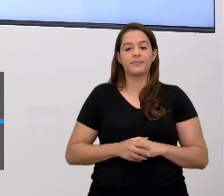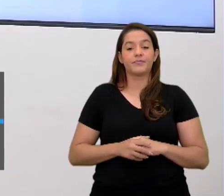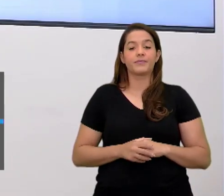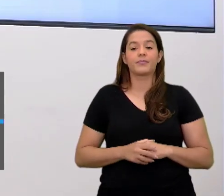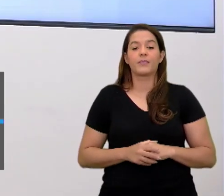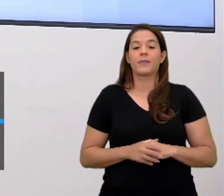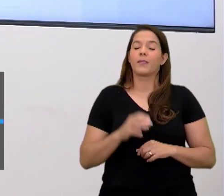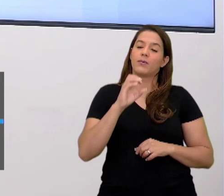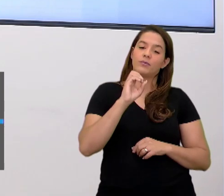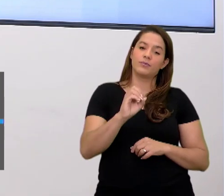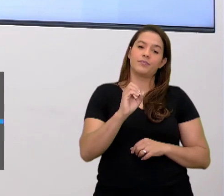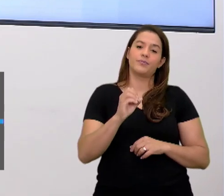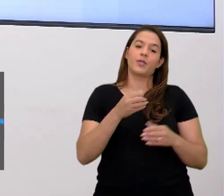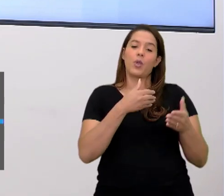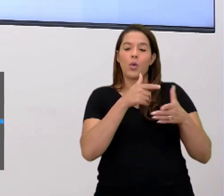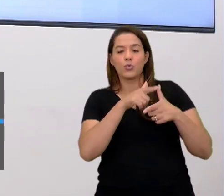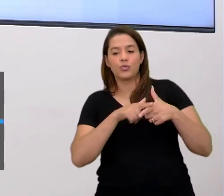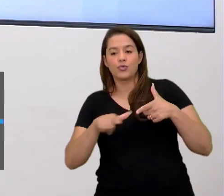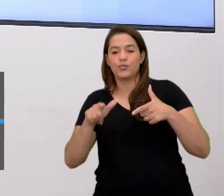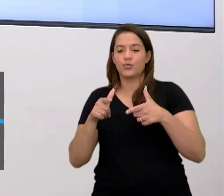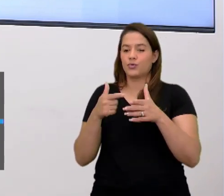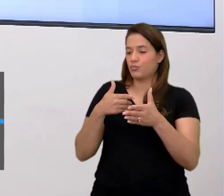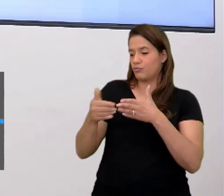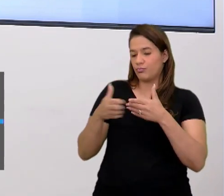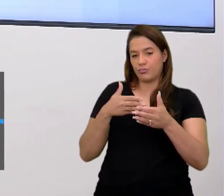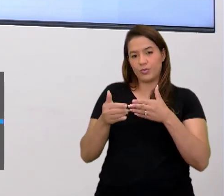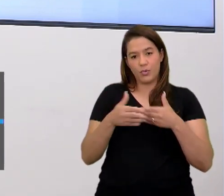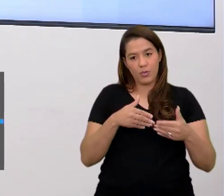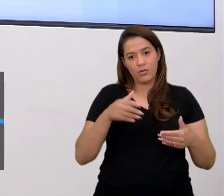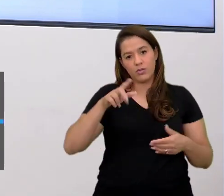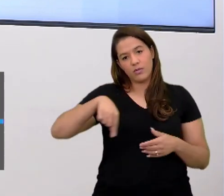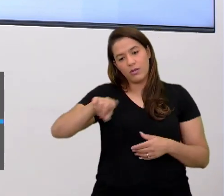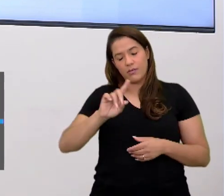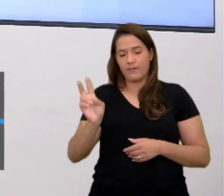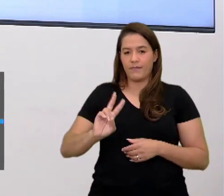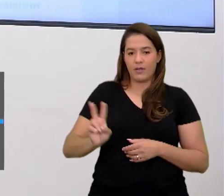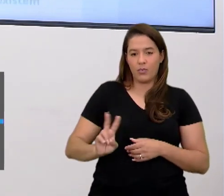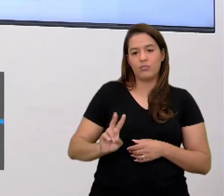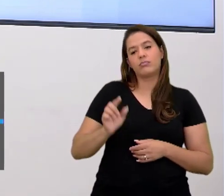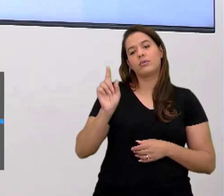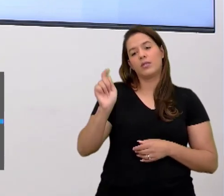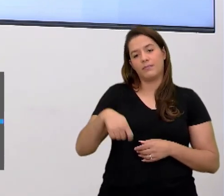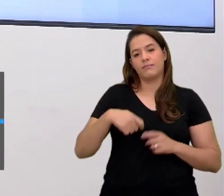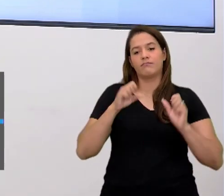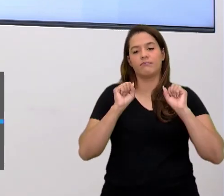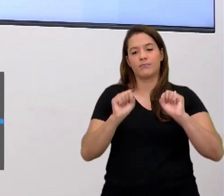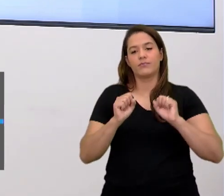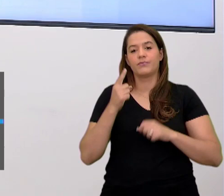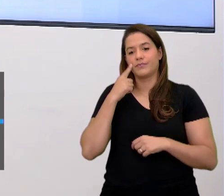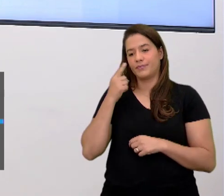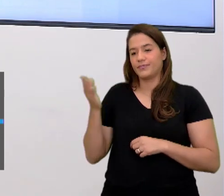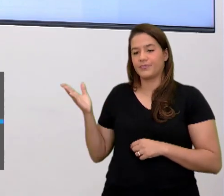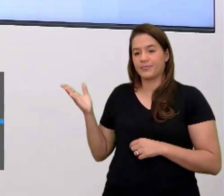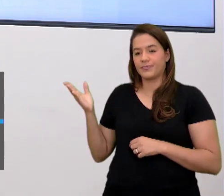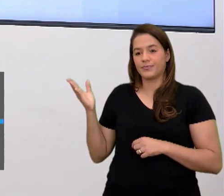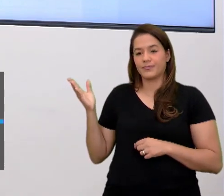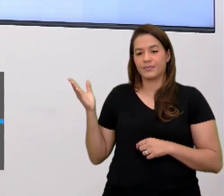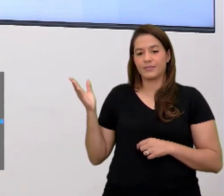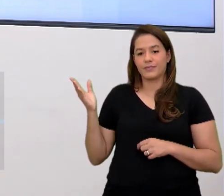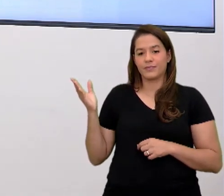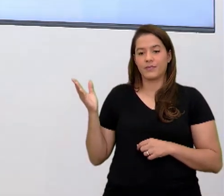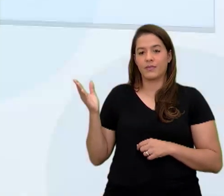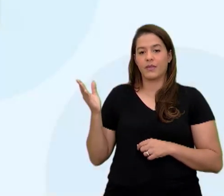por qualquer valor, encontraremos aí o próprio 0. E aí, o que acontece? Ah, olha que interessante aí.